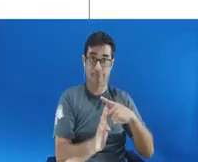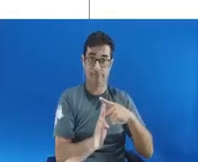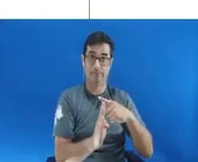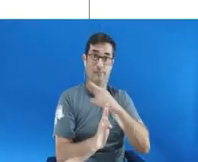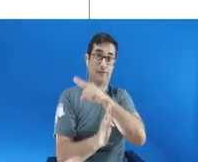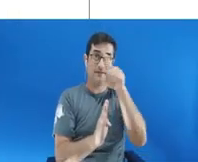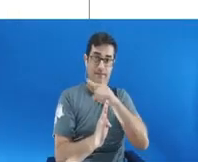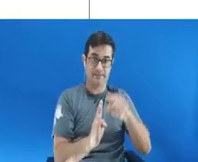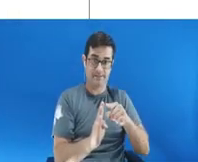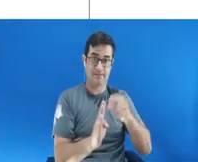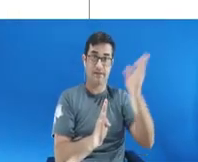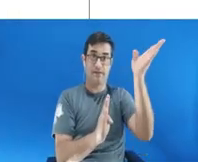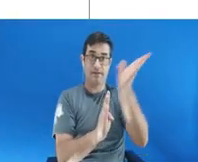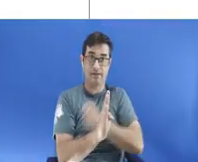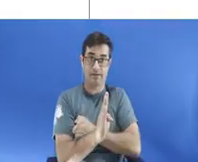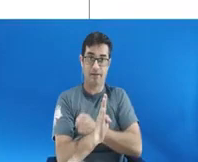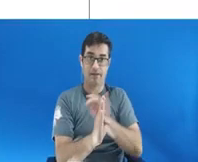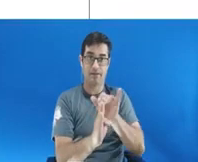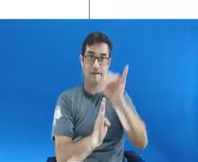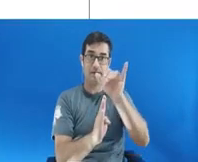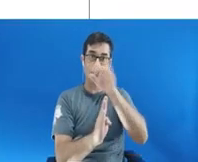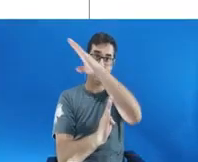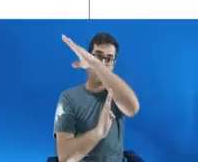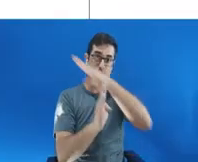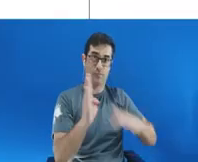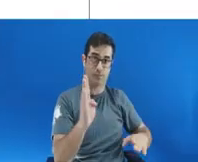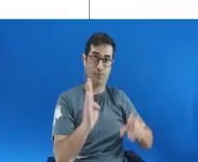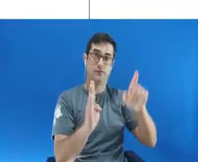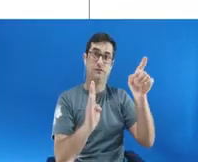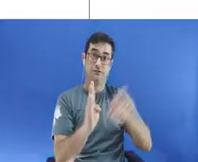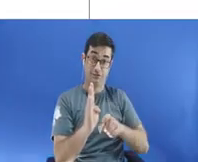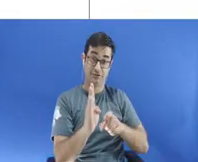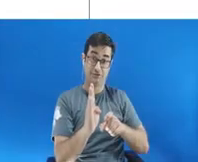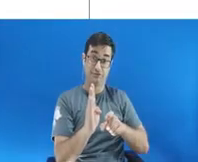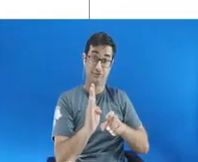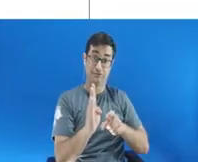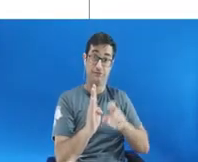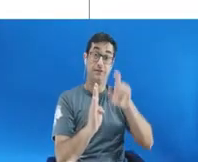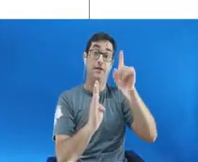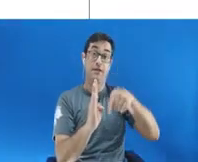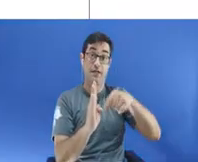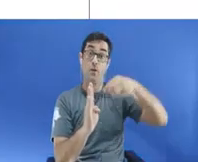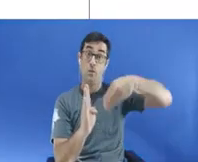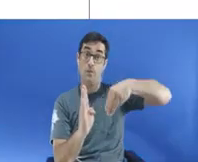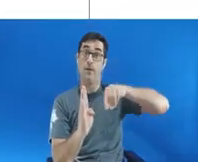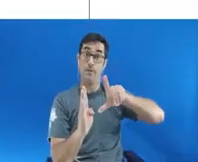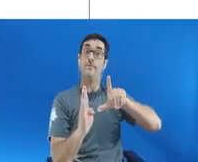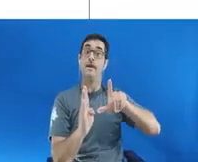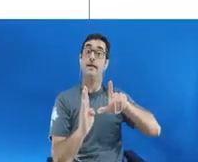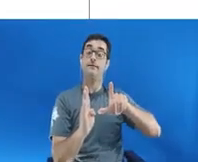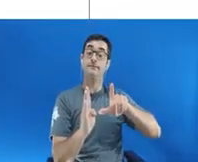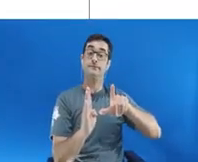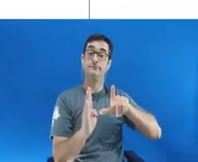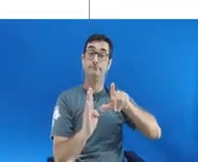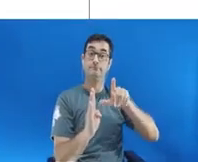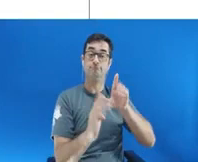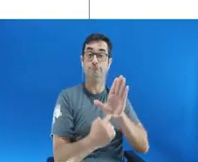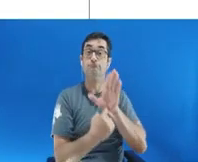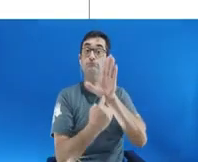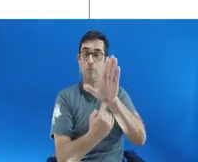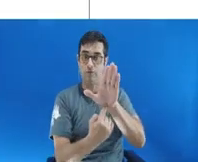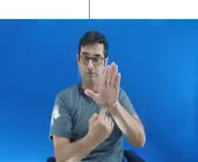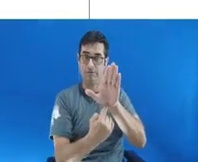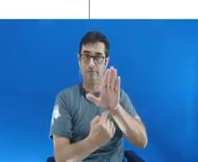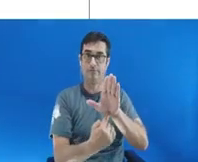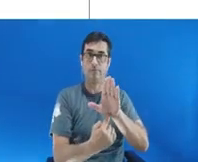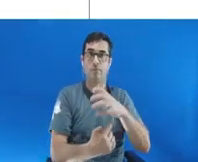ML. Quem diz o formato é o L. O tamanho, o N. Tranquilo? Então, quando eu